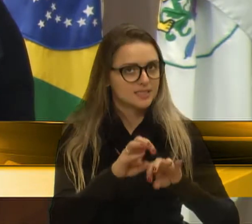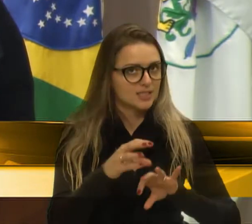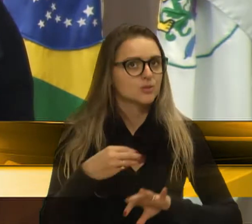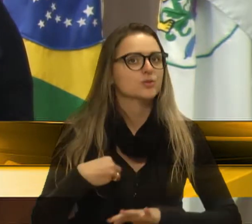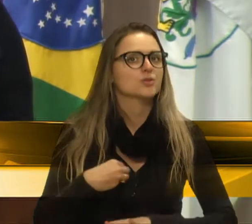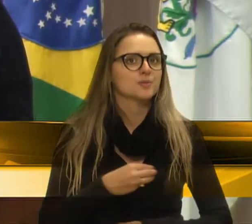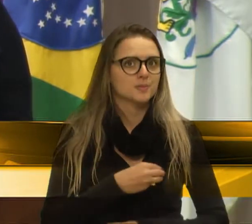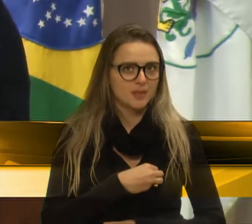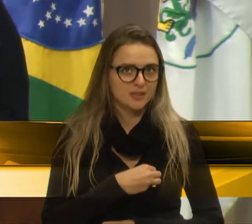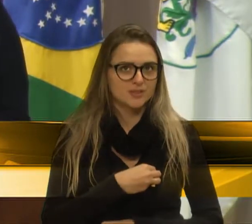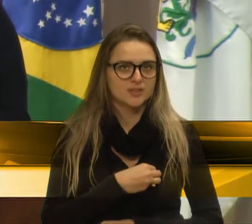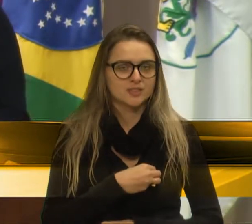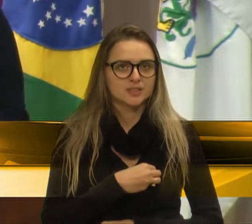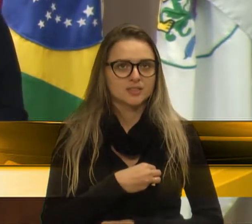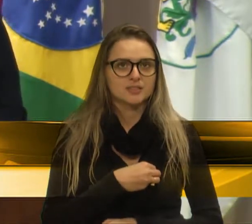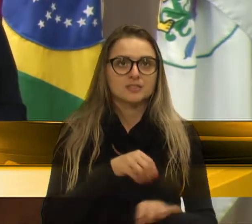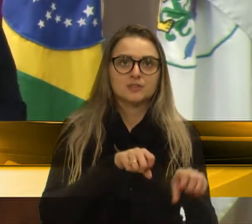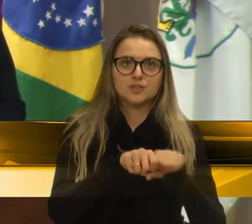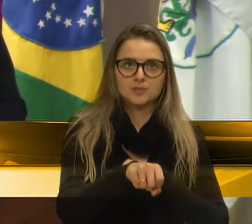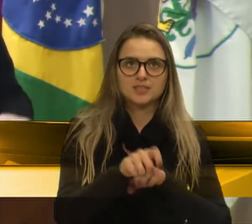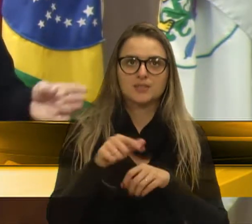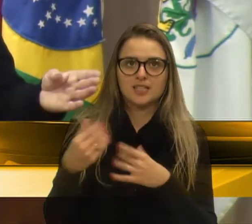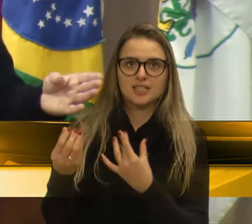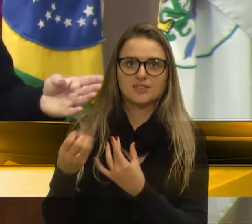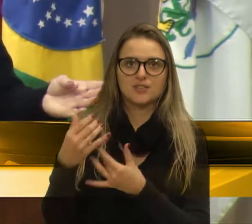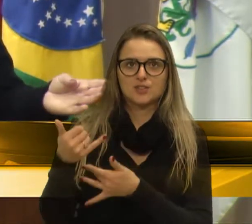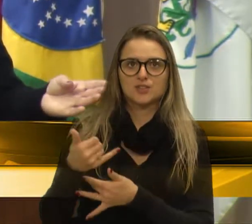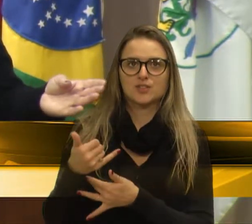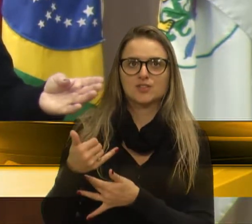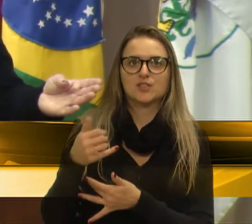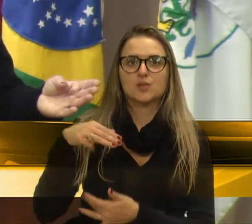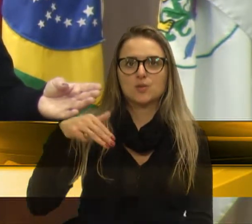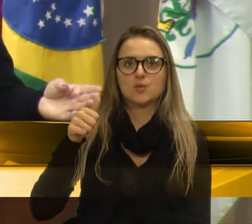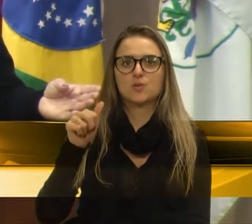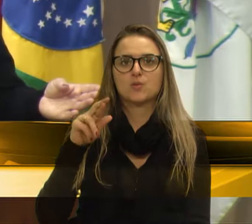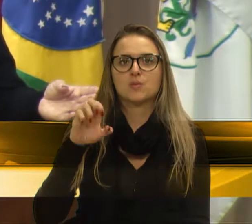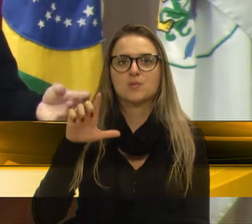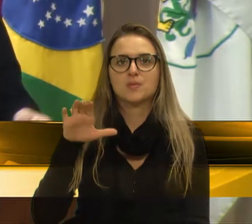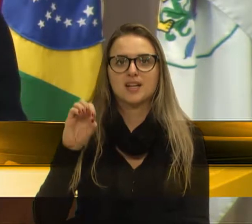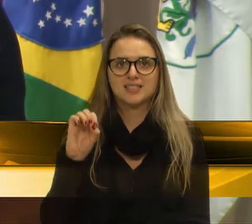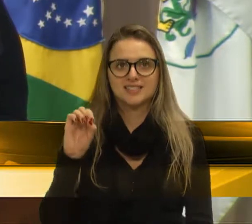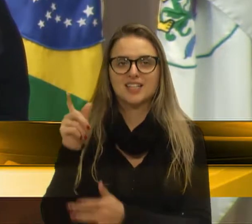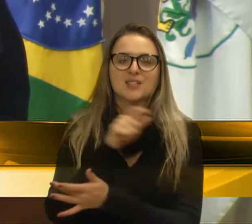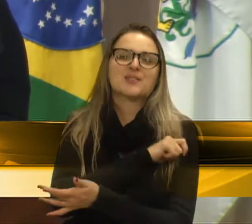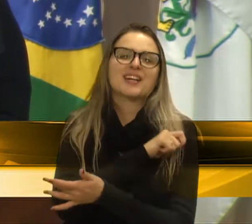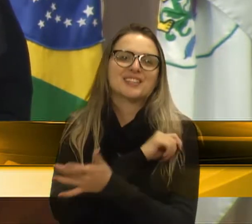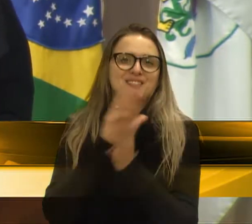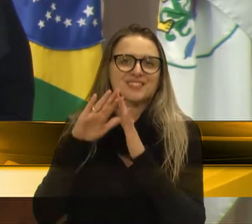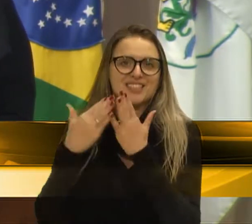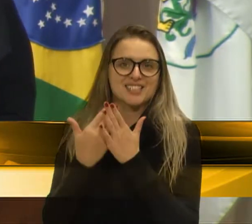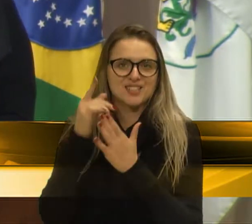de Caxias. Ela me comentou que o Dr. Marcelo foi aluno da escola, né?